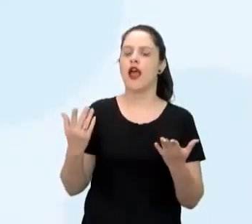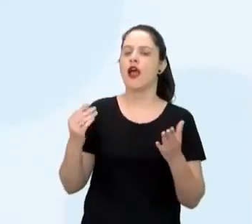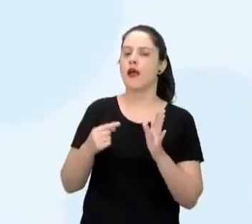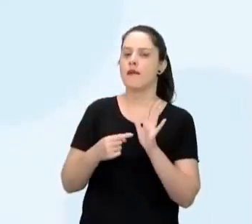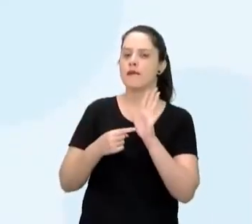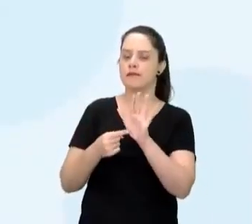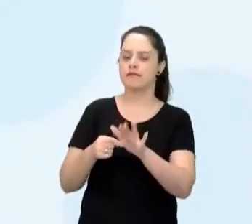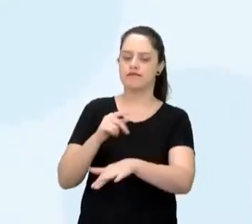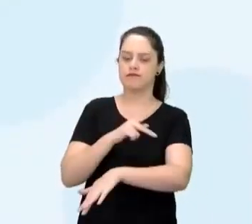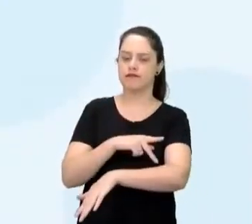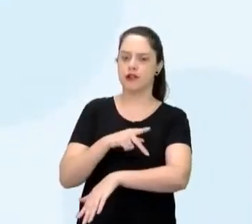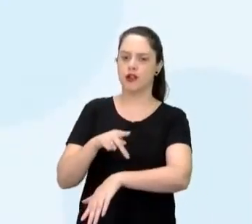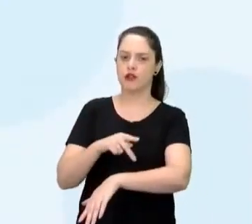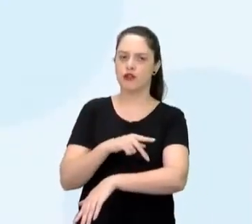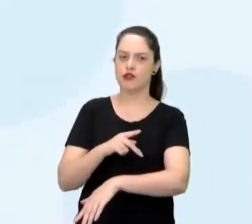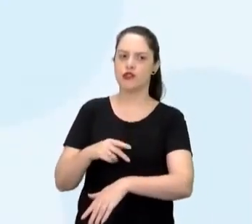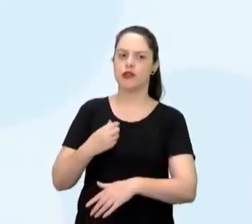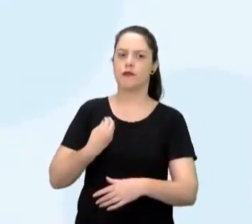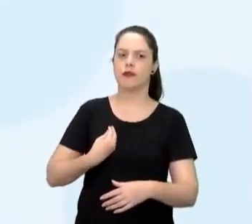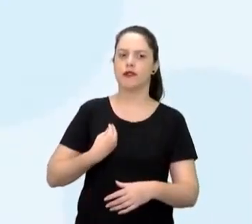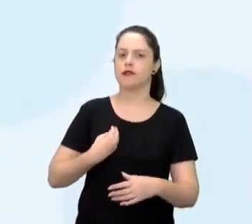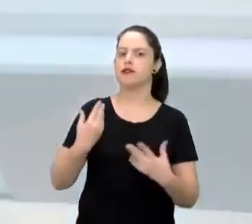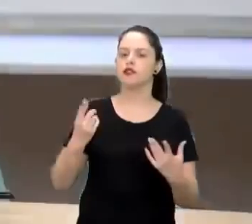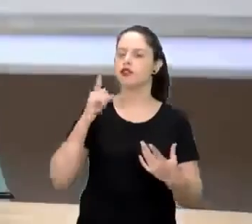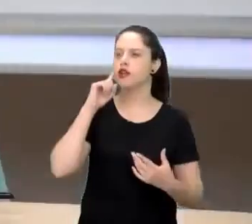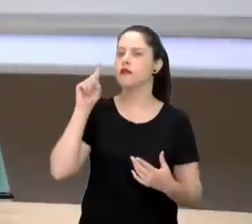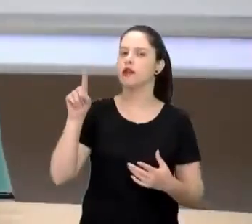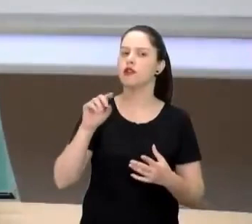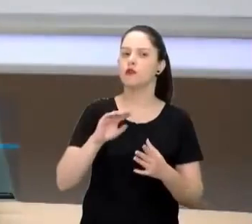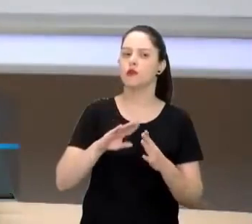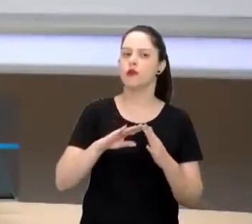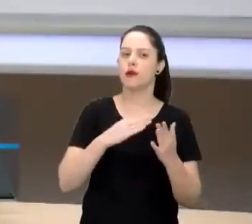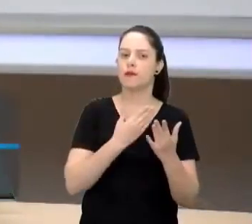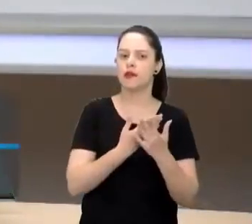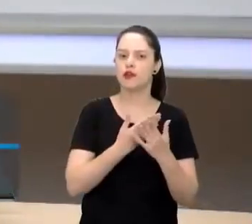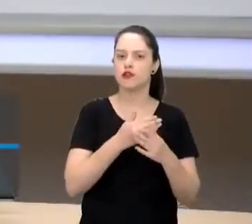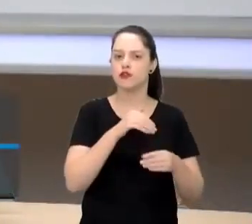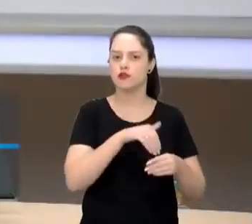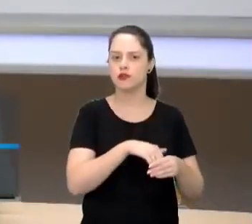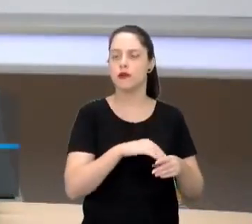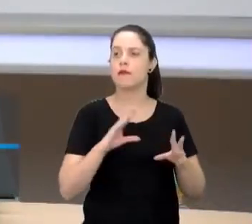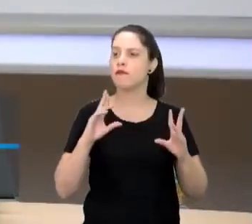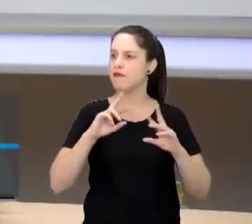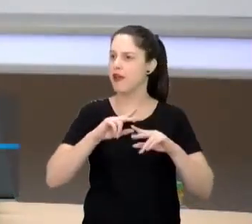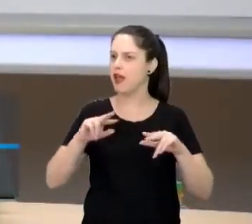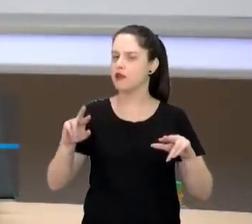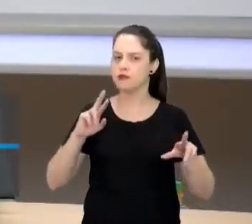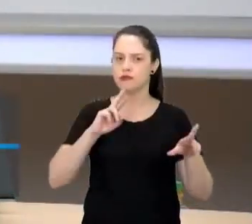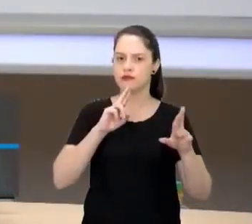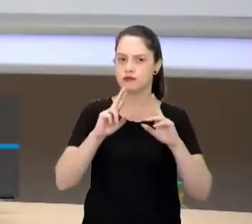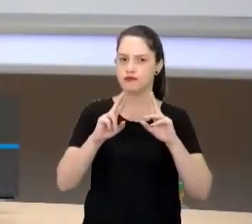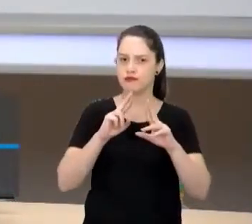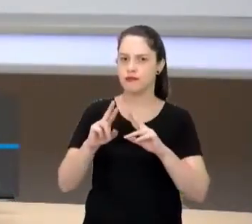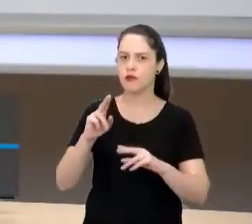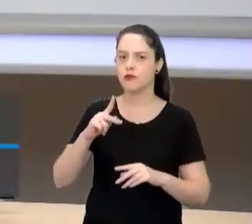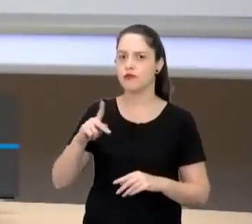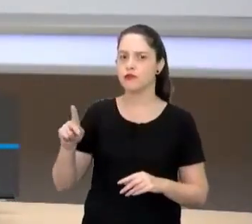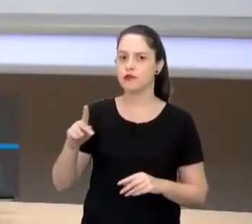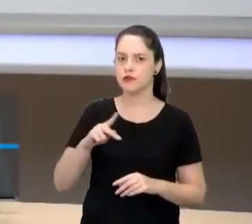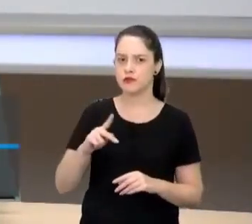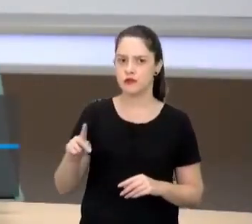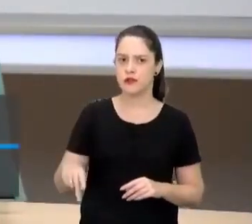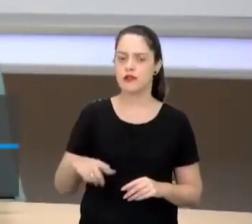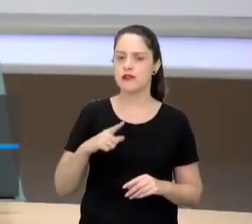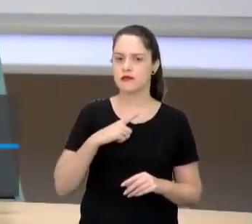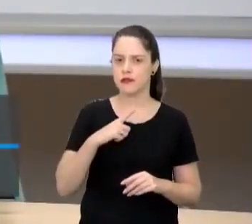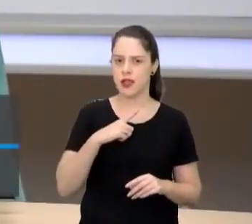presença diariamente no ambiente escolar. E aí vários professores, logo no começo, lembraram da tutoria, da busca